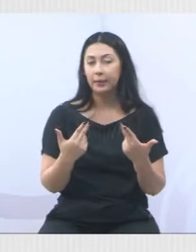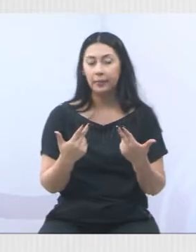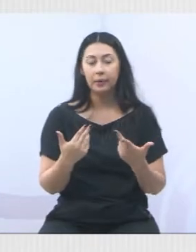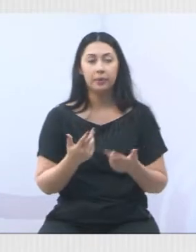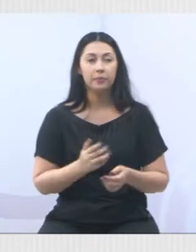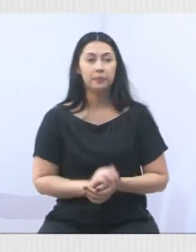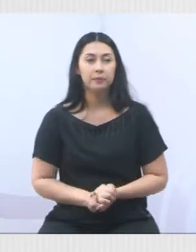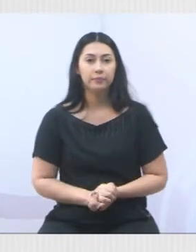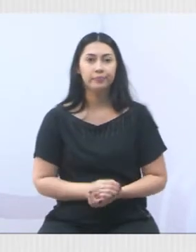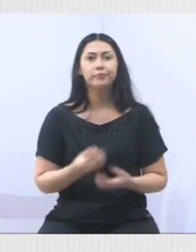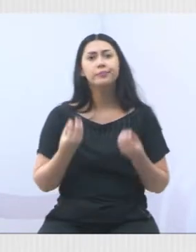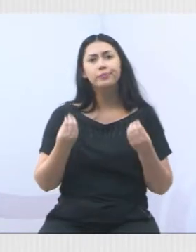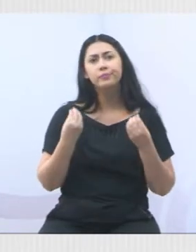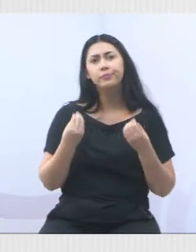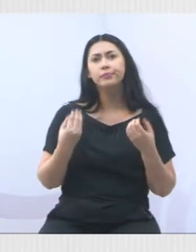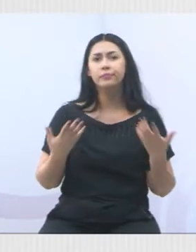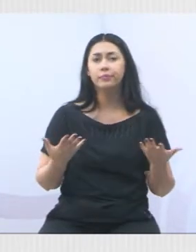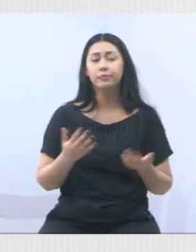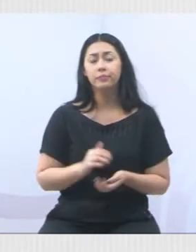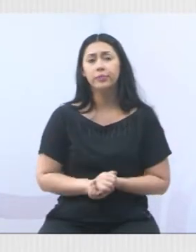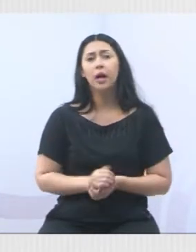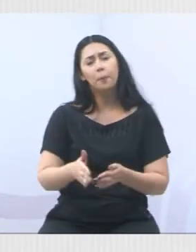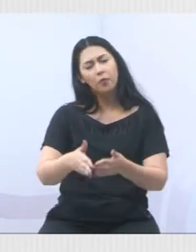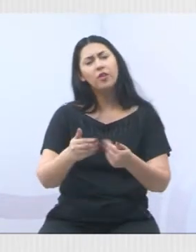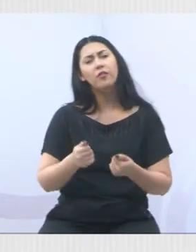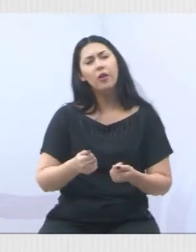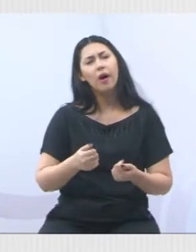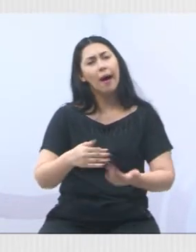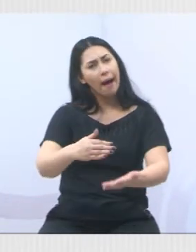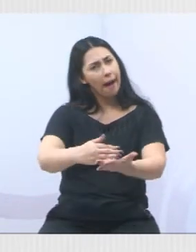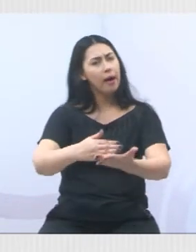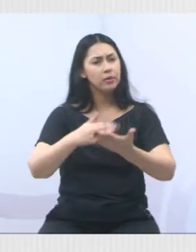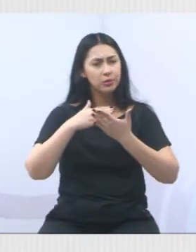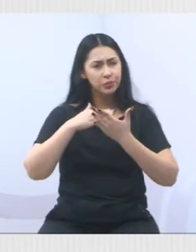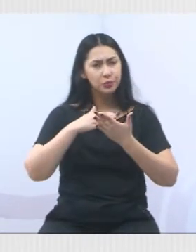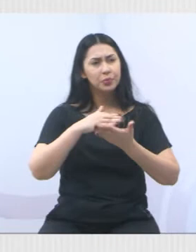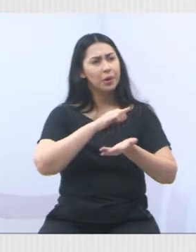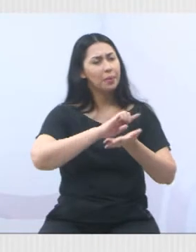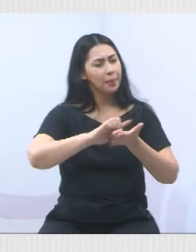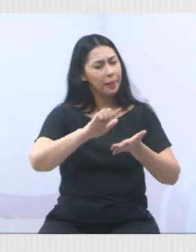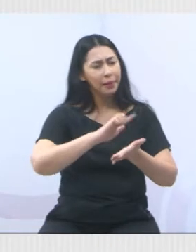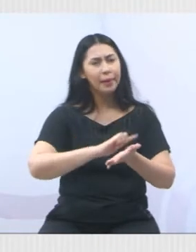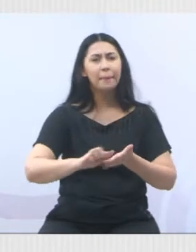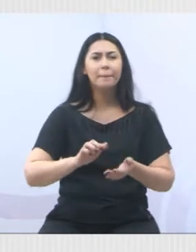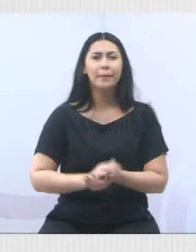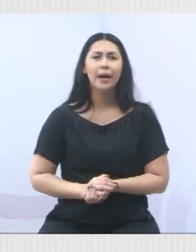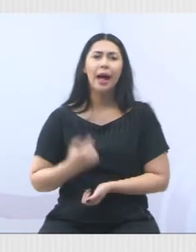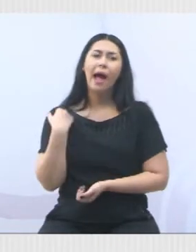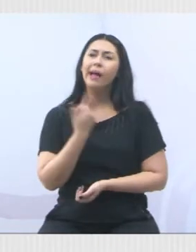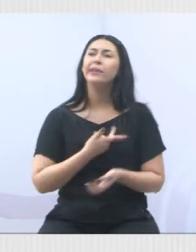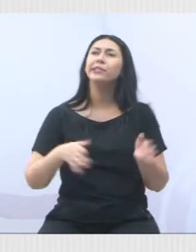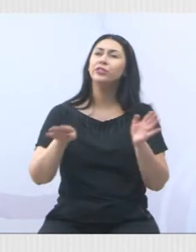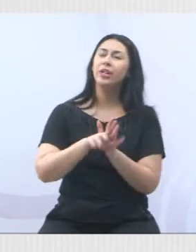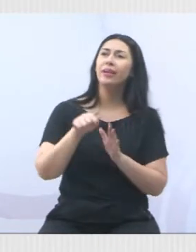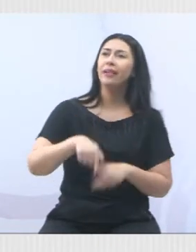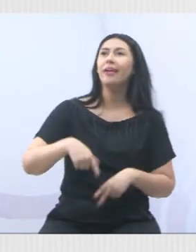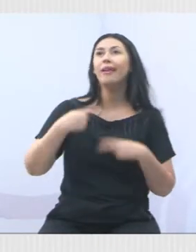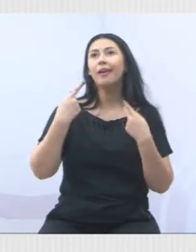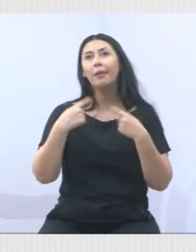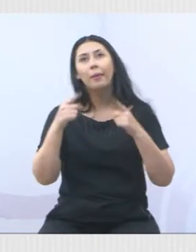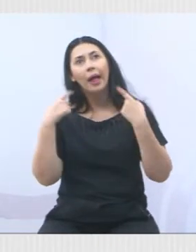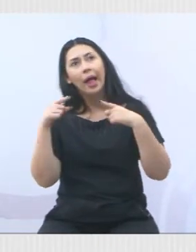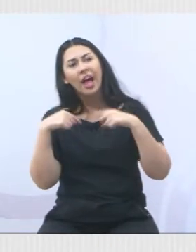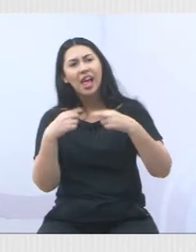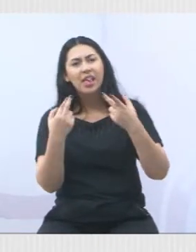Passos. Ô, gente, poxa vida, né? Vamos tentar manter a cidade limpa. Todo vereador que vem aqui fica falando de entulho, entulho,